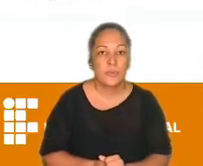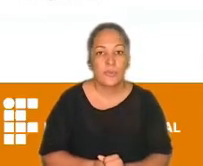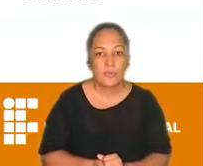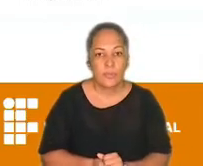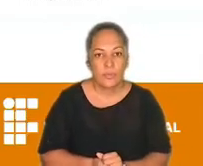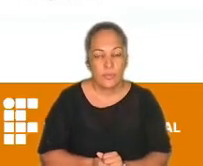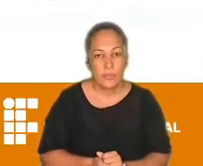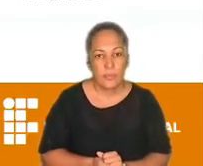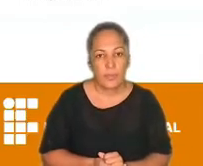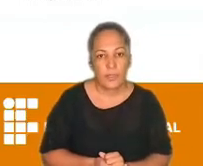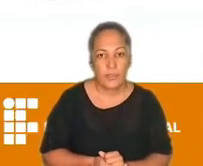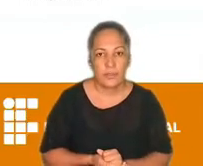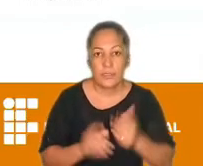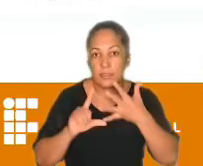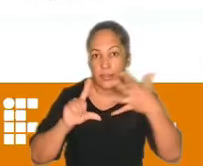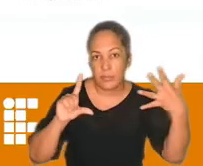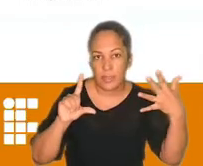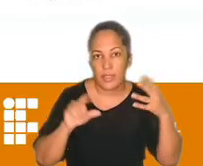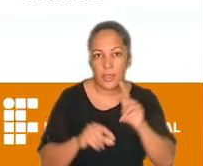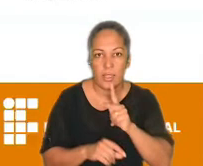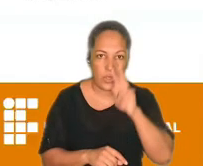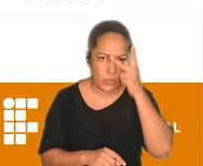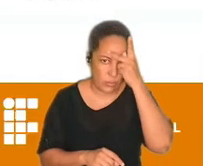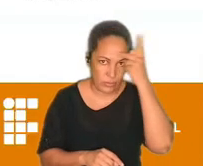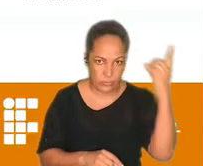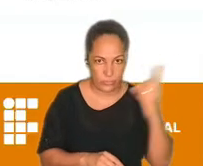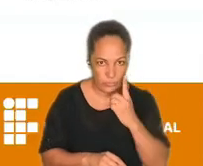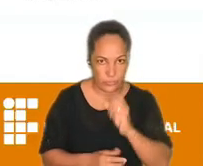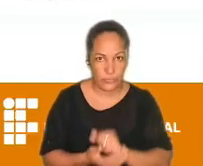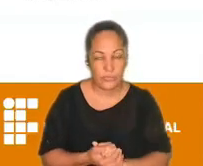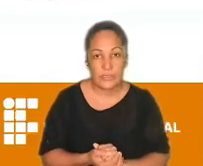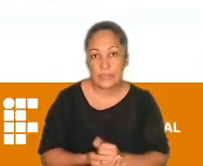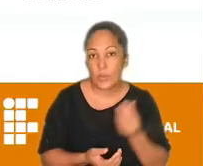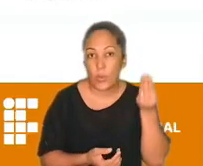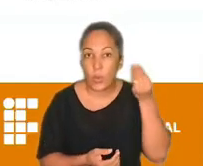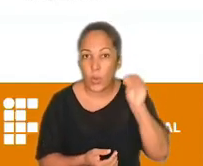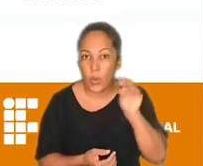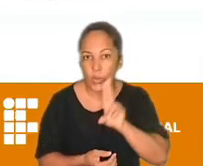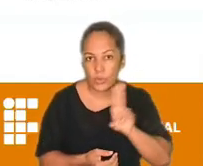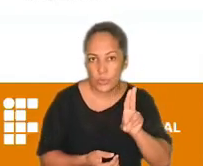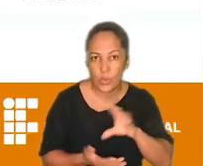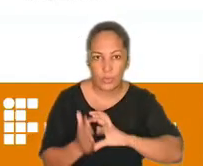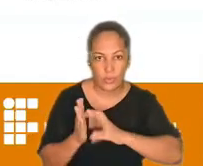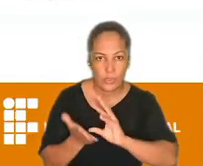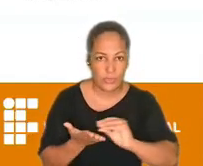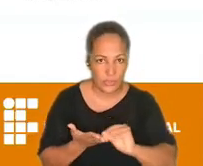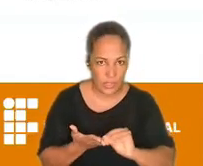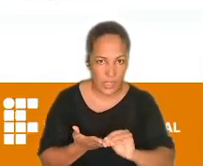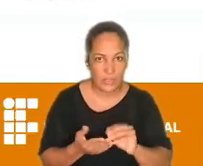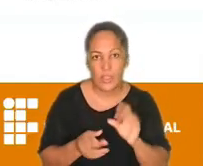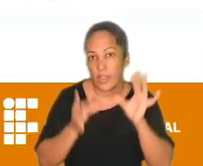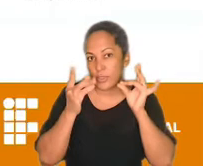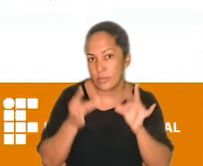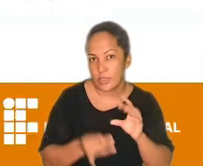numa tabela chamada cliente, certo? Se eu coloco esse atributo nome lá no banco de dados e falo que ele vai ser um varchar e o tamanho dele